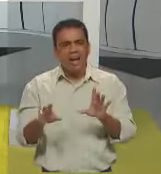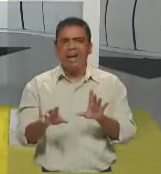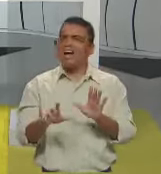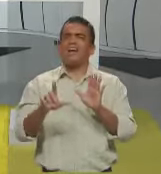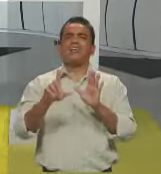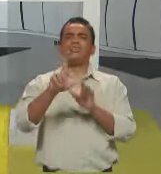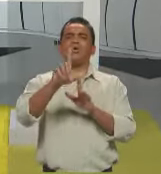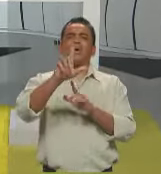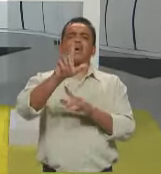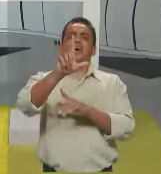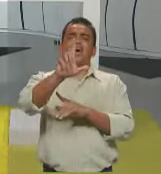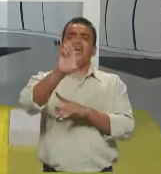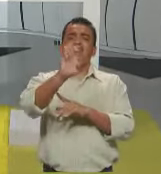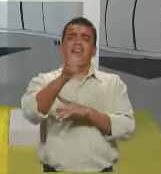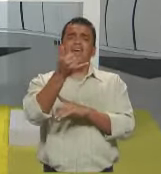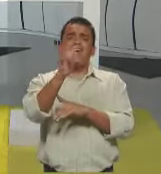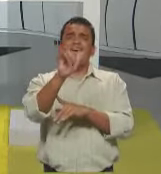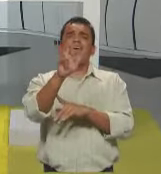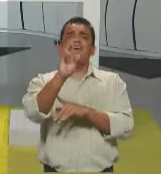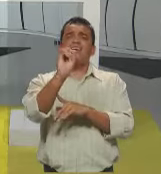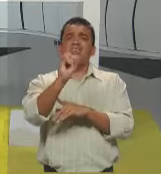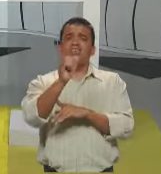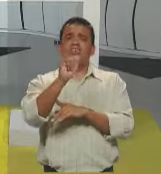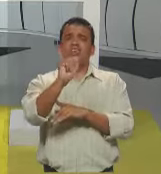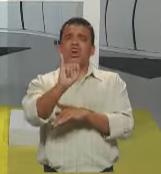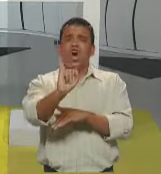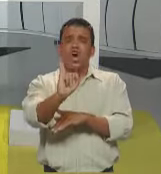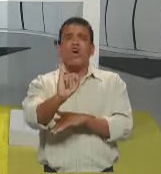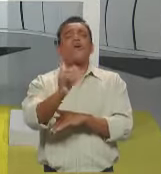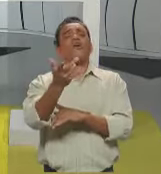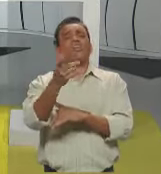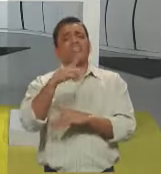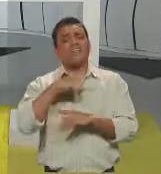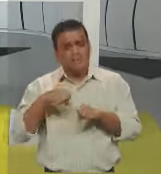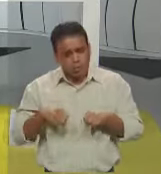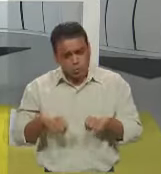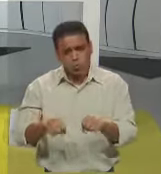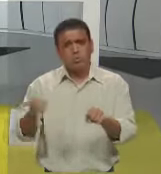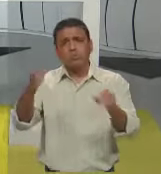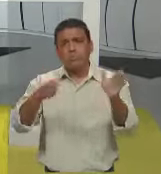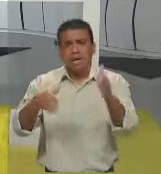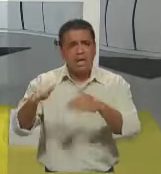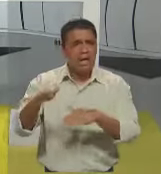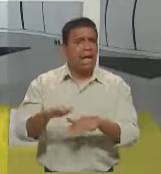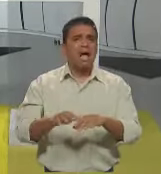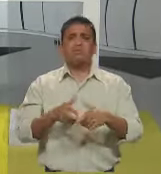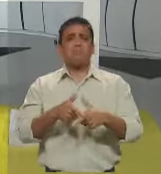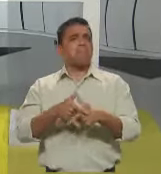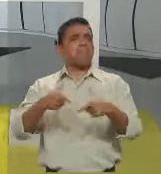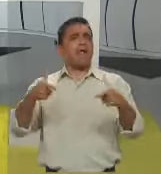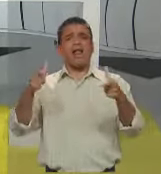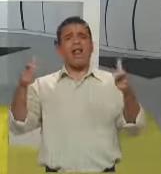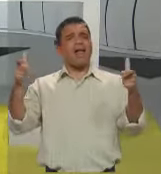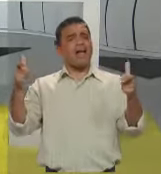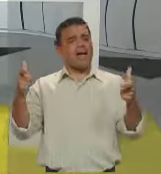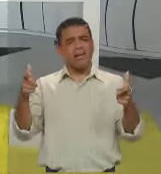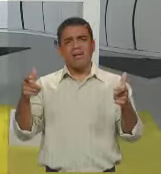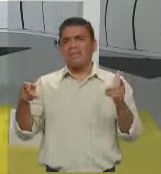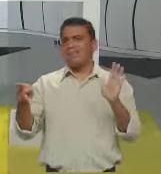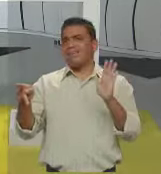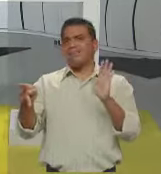encontra, alguns supermercados mais mais específicos, talvez você encontre isso também, tipo